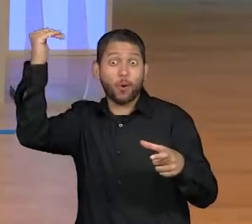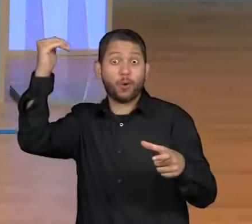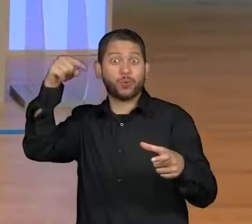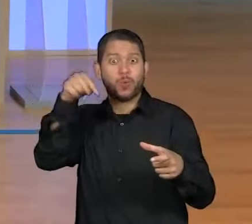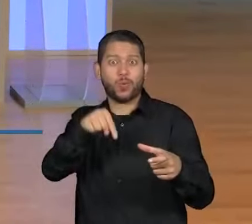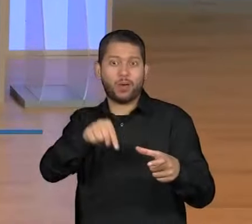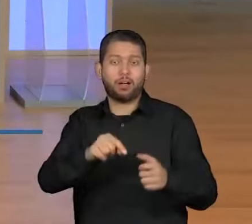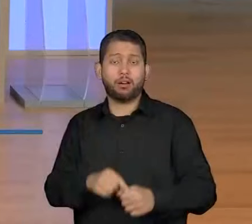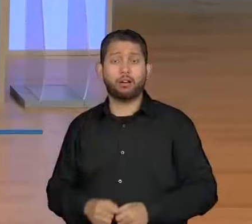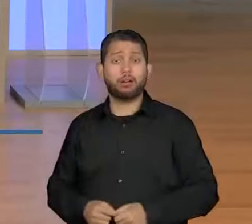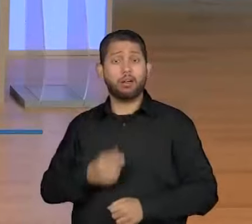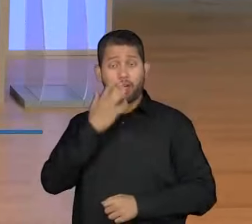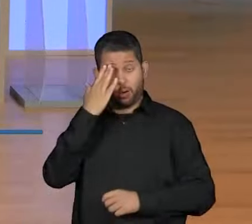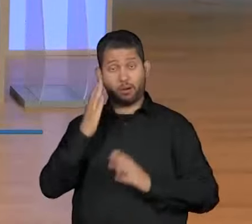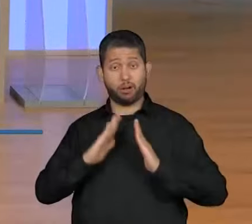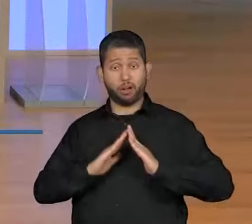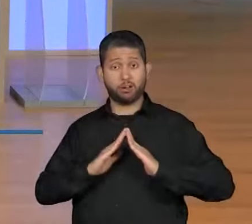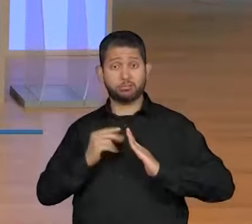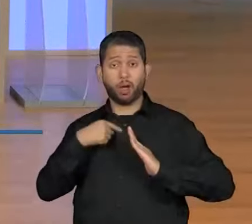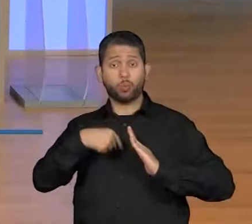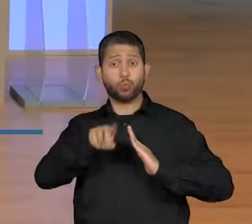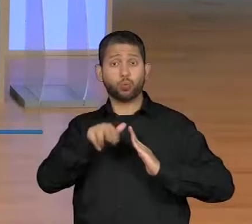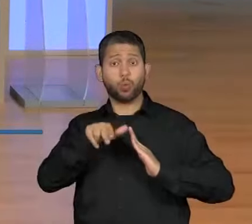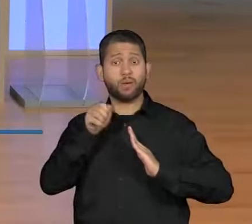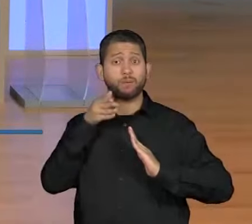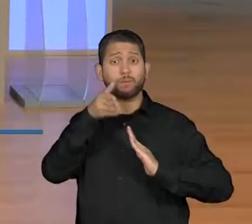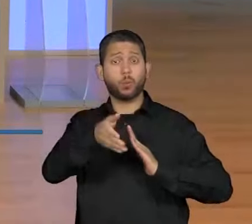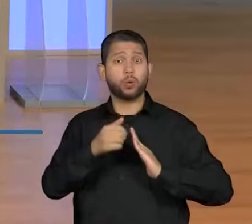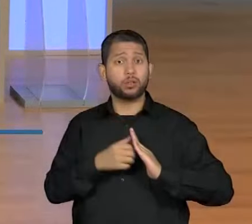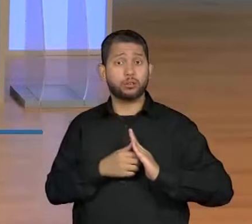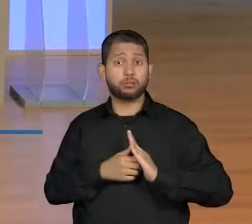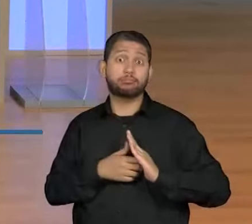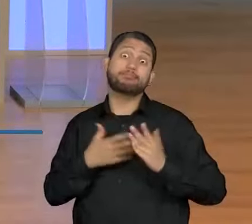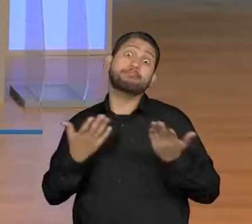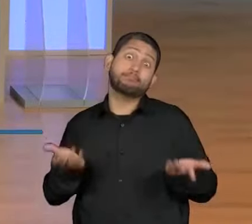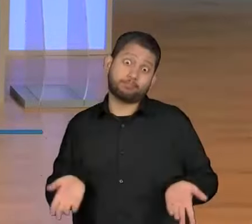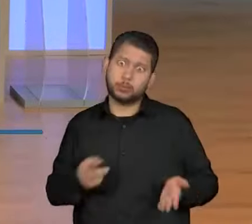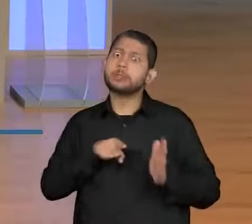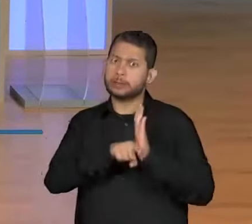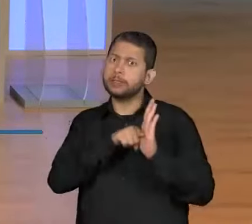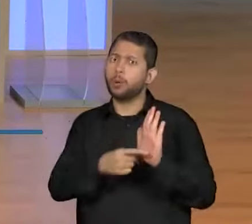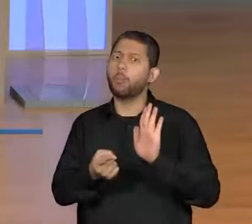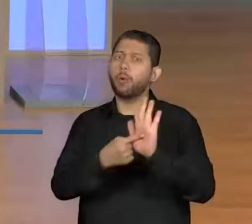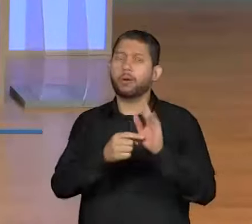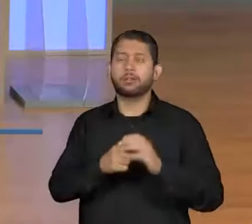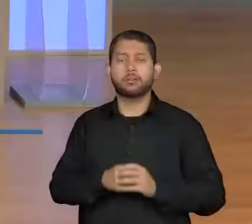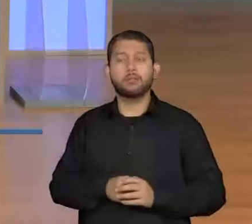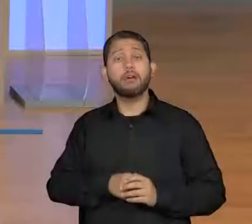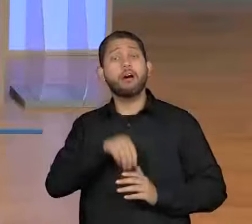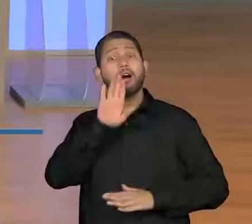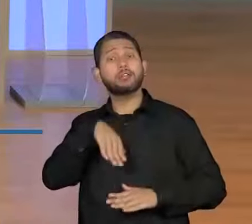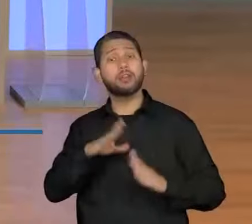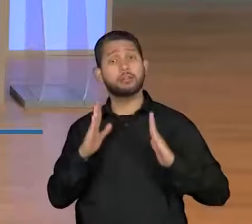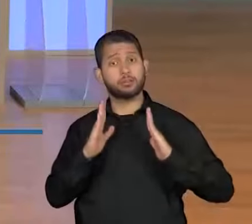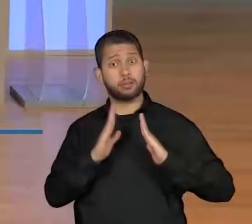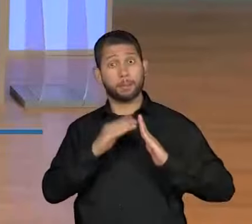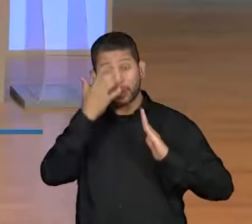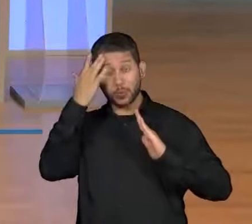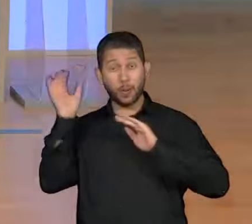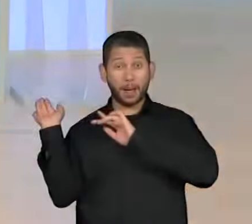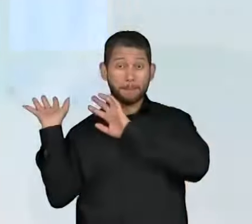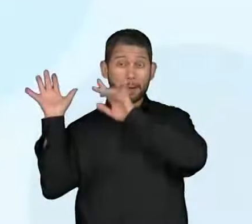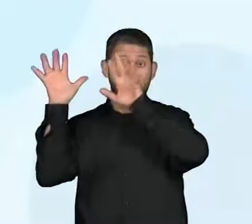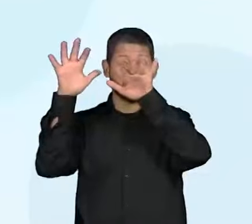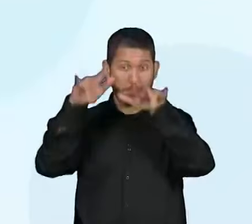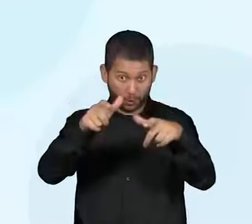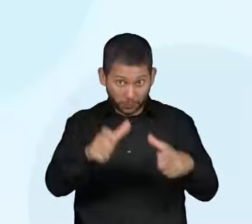deve conhecer algum cantinho que nem é tão divulgado e você poderia divulgar aí na sua pesquisa. É verdade, Pro. As